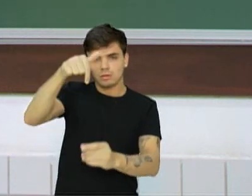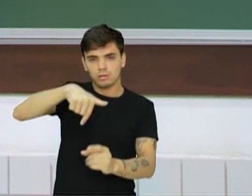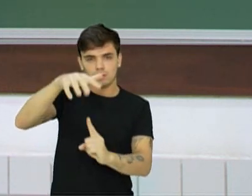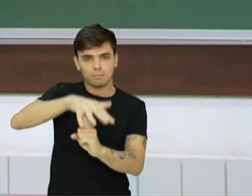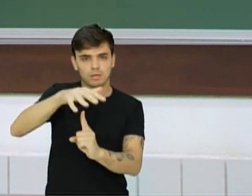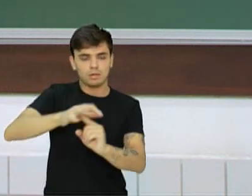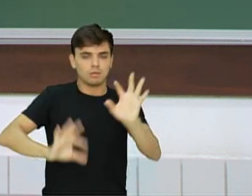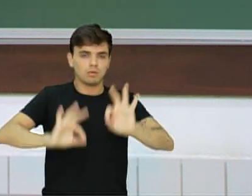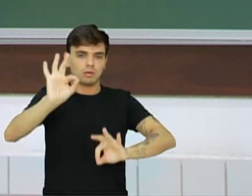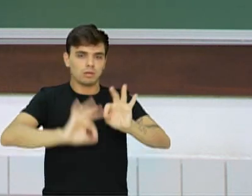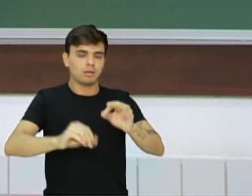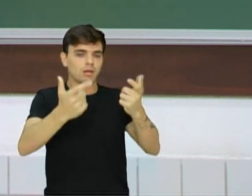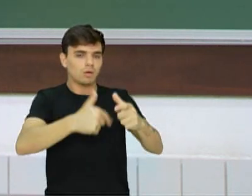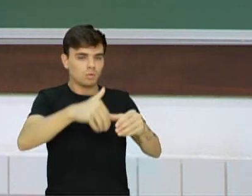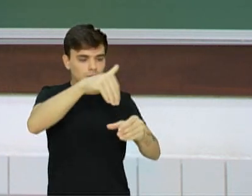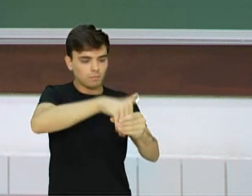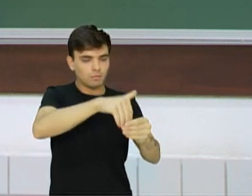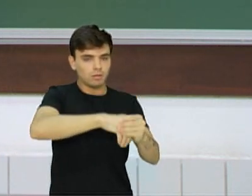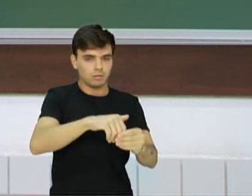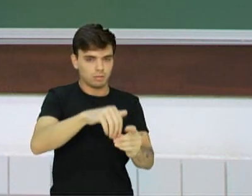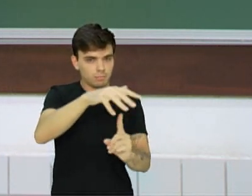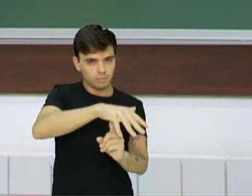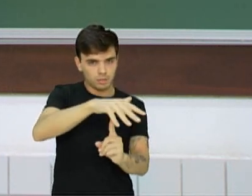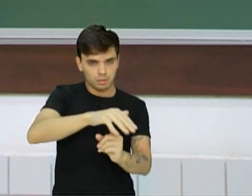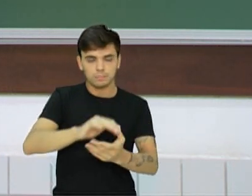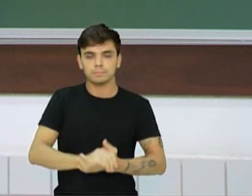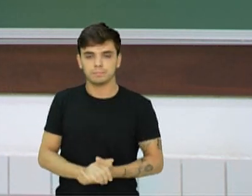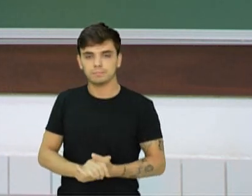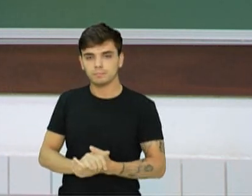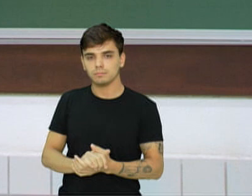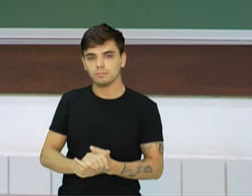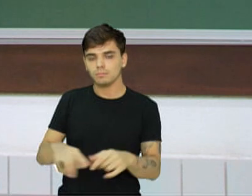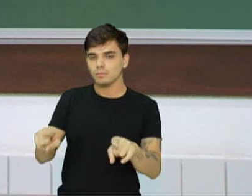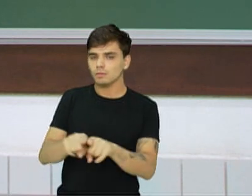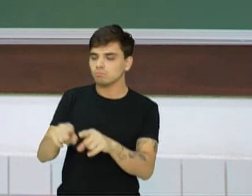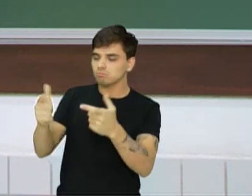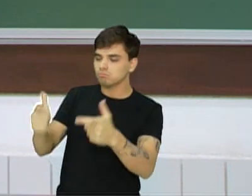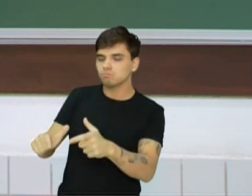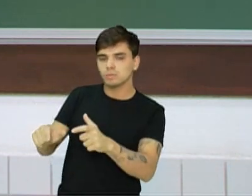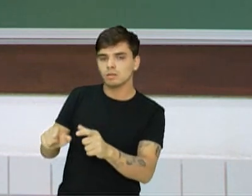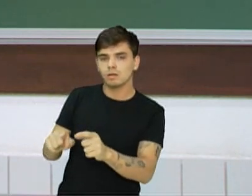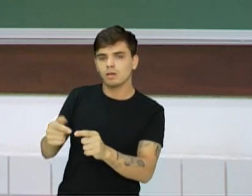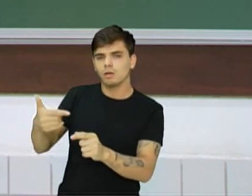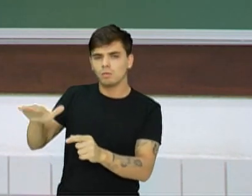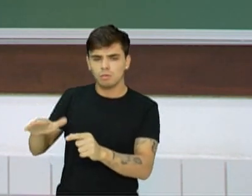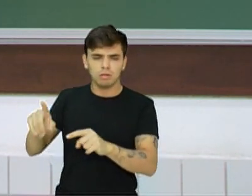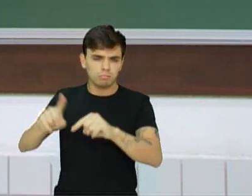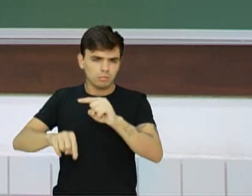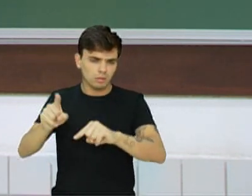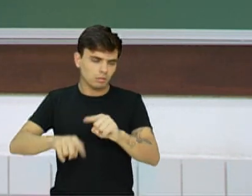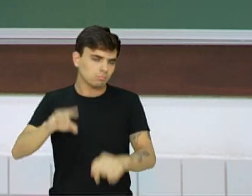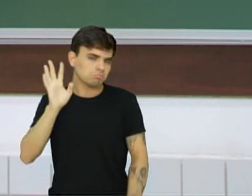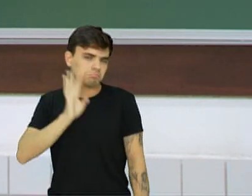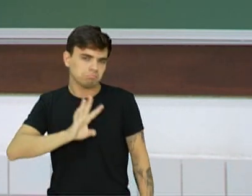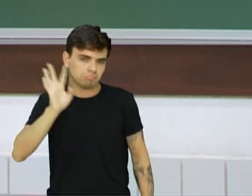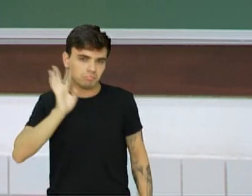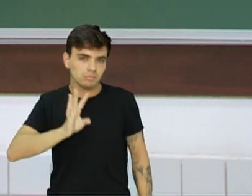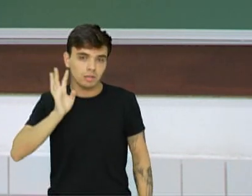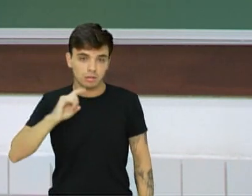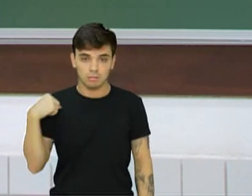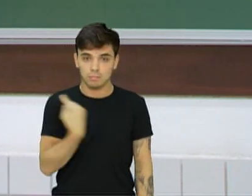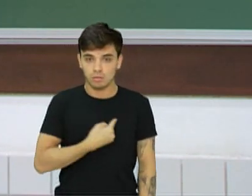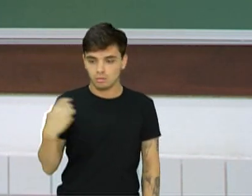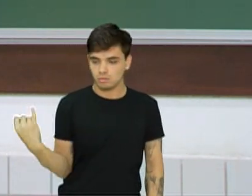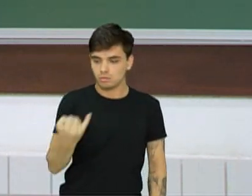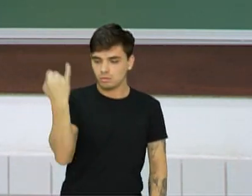o processo de eleição paranaense, tá? É um fórum, um instrumento muito importante para